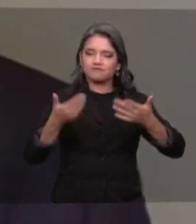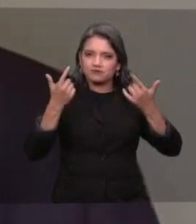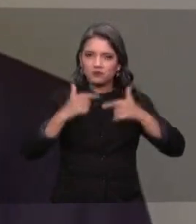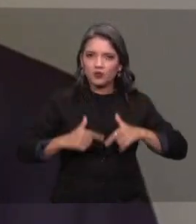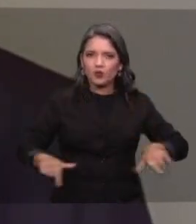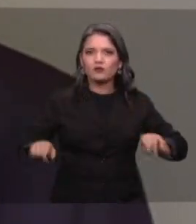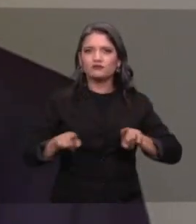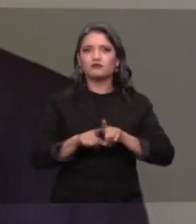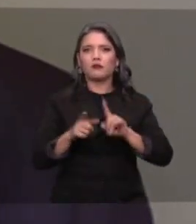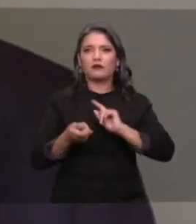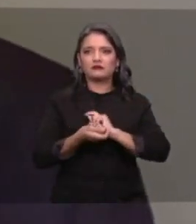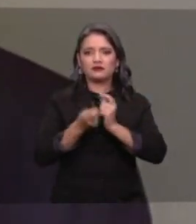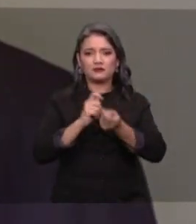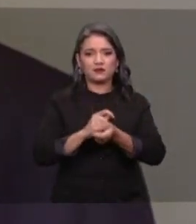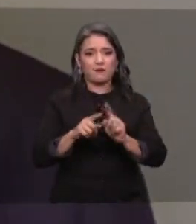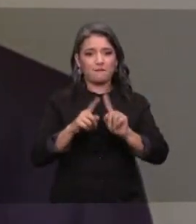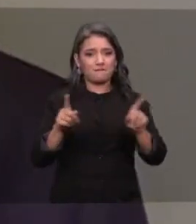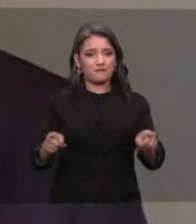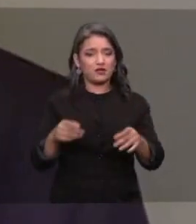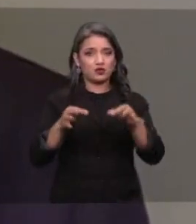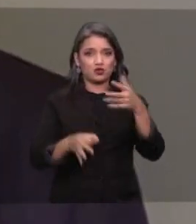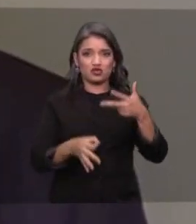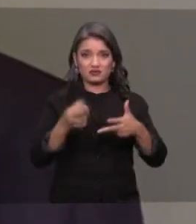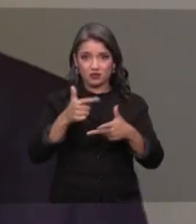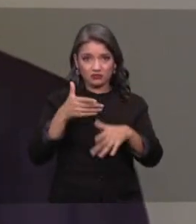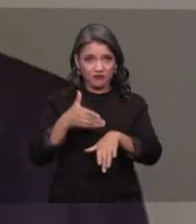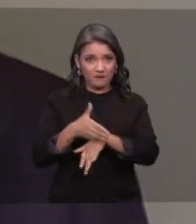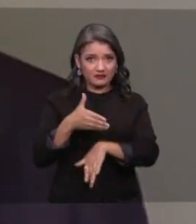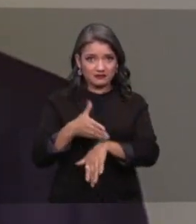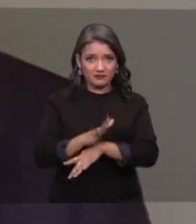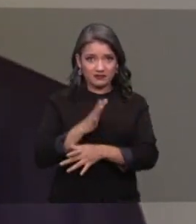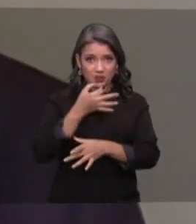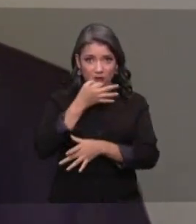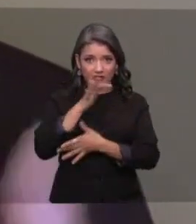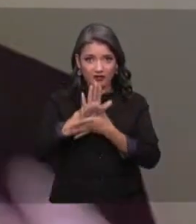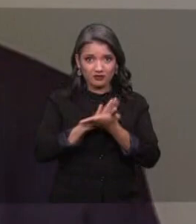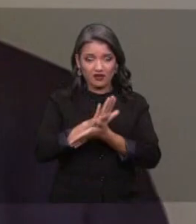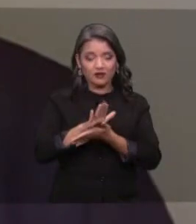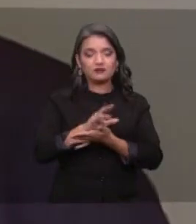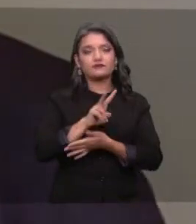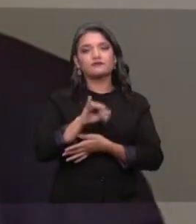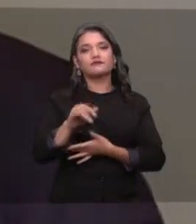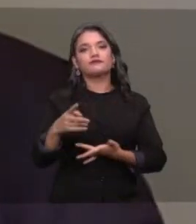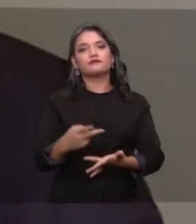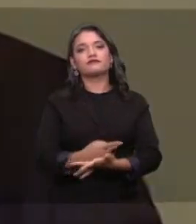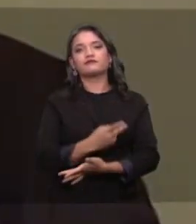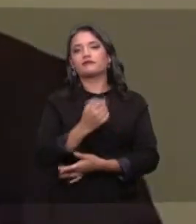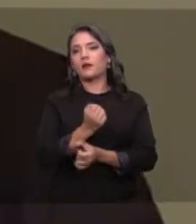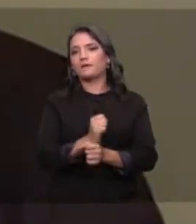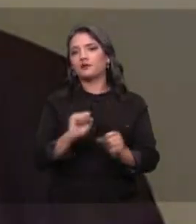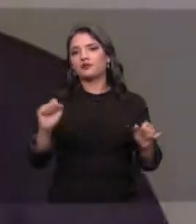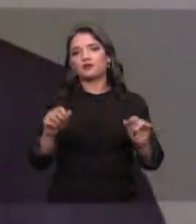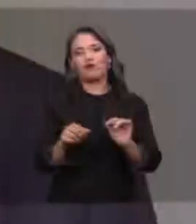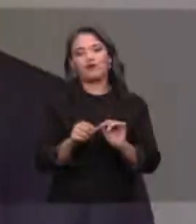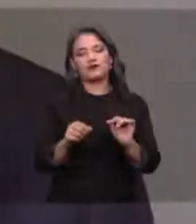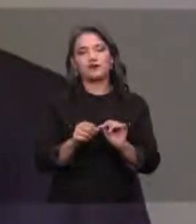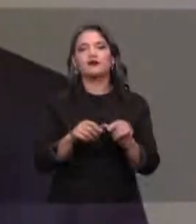a necessária participação do judiciário, eventualmente poderá acarretar a inoperância do sistema